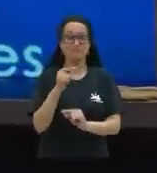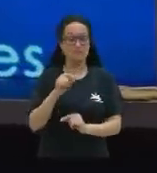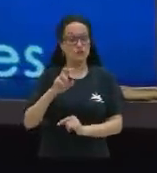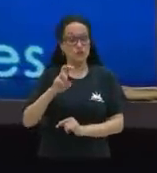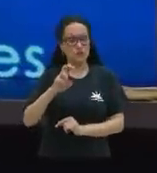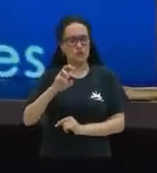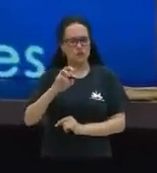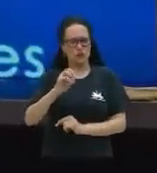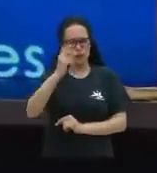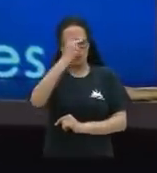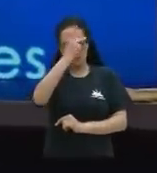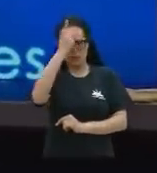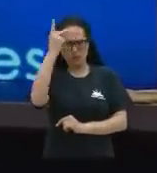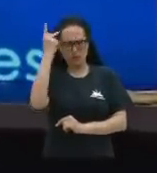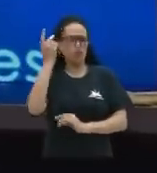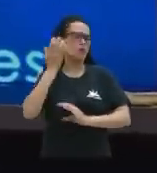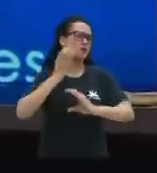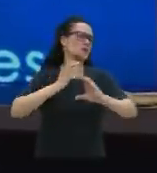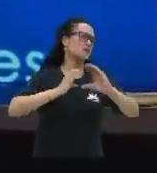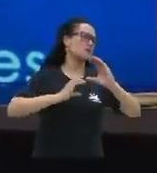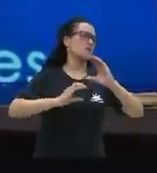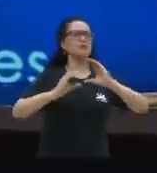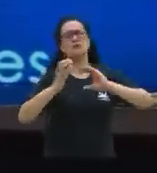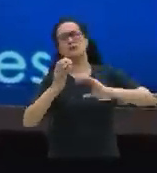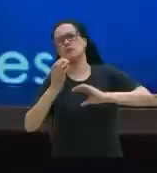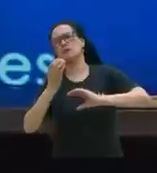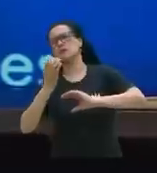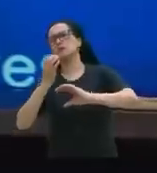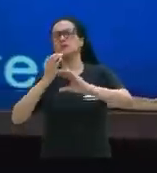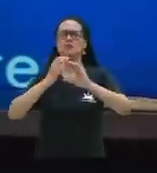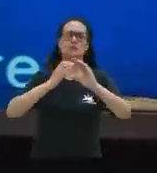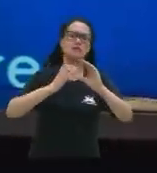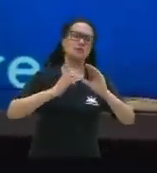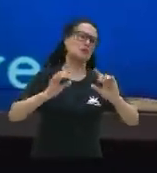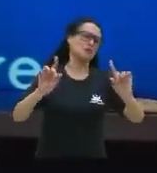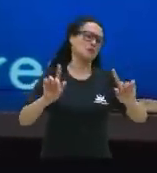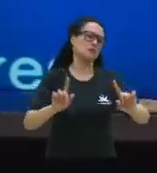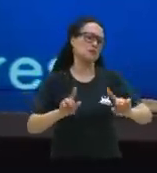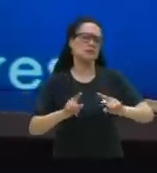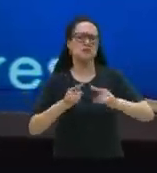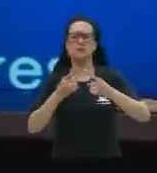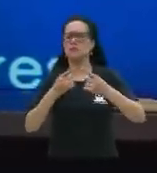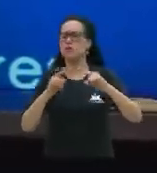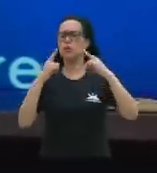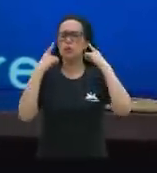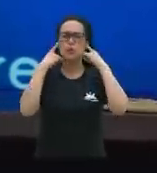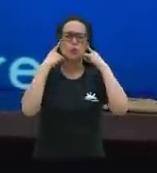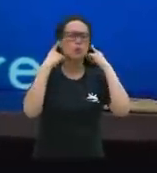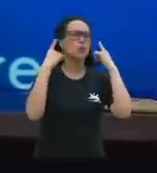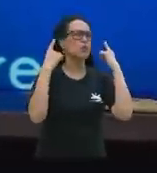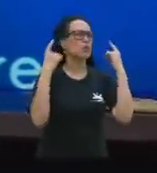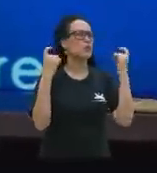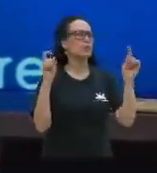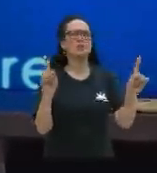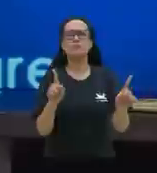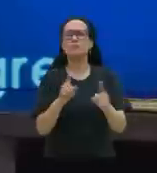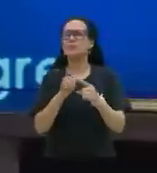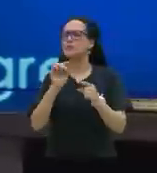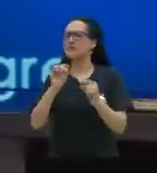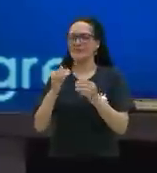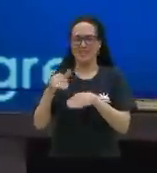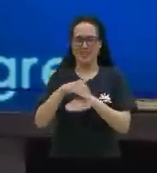pessoas cantávamos cânticos, e o som vazava, passava do outro lado da